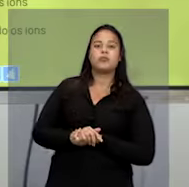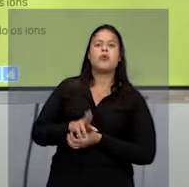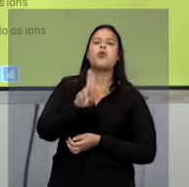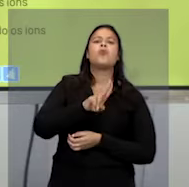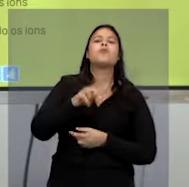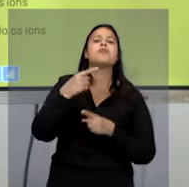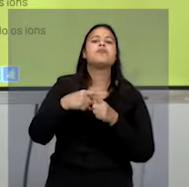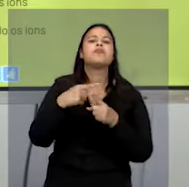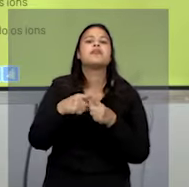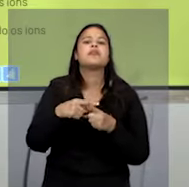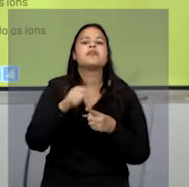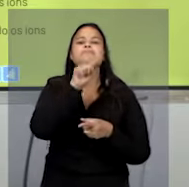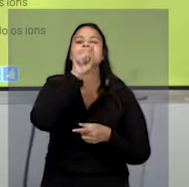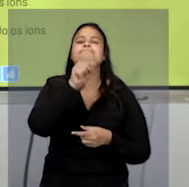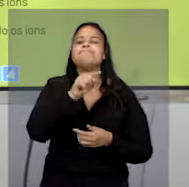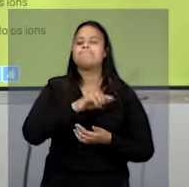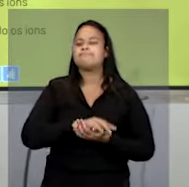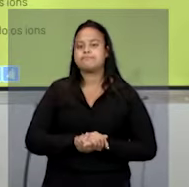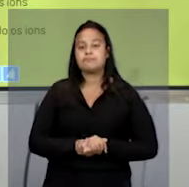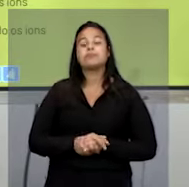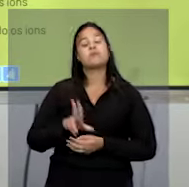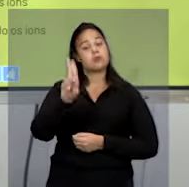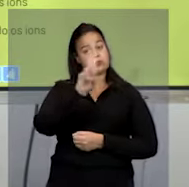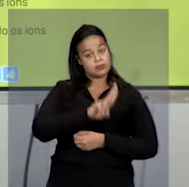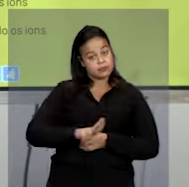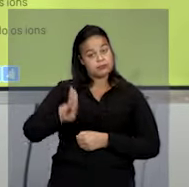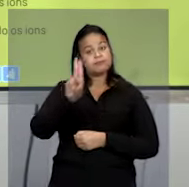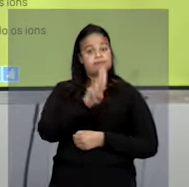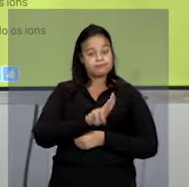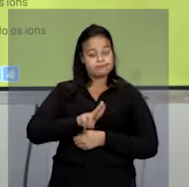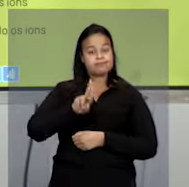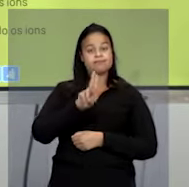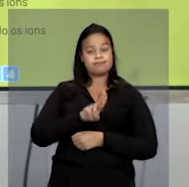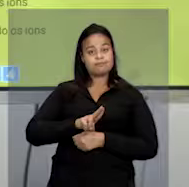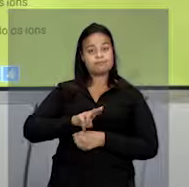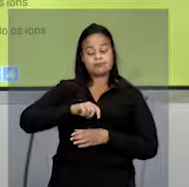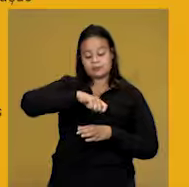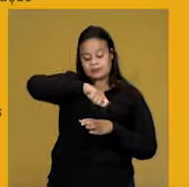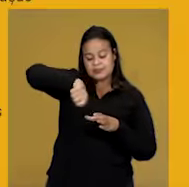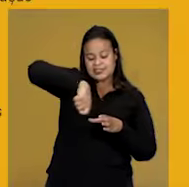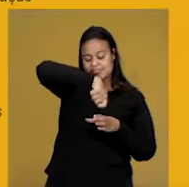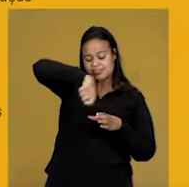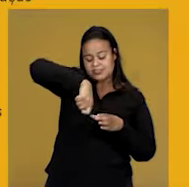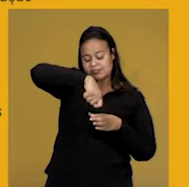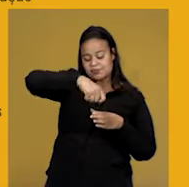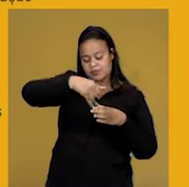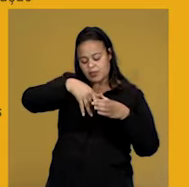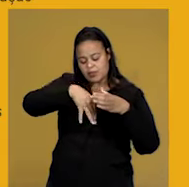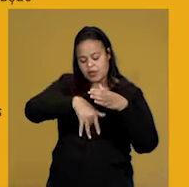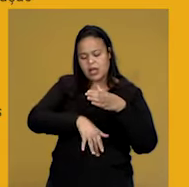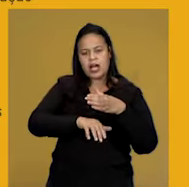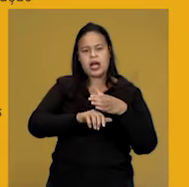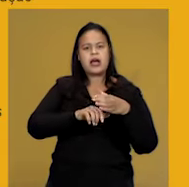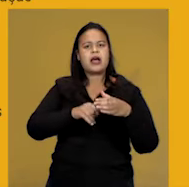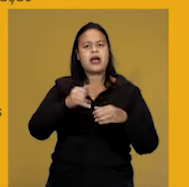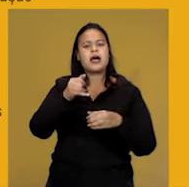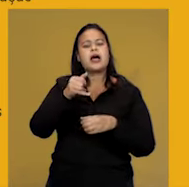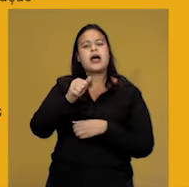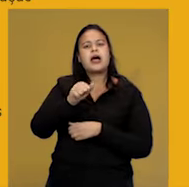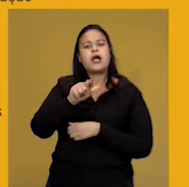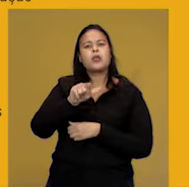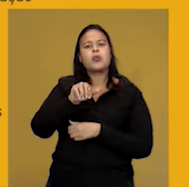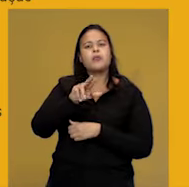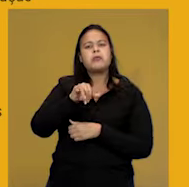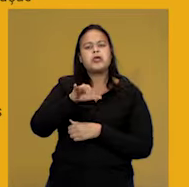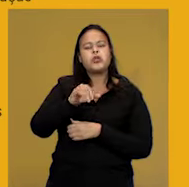utilizado? Ele é utilizado para solubilização do alumínio. Eu não quero que o alumínio seja